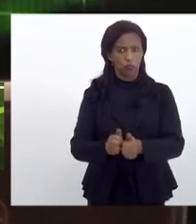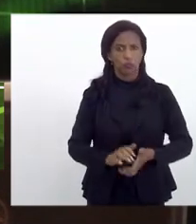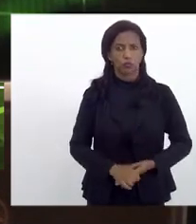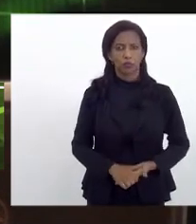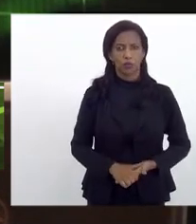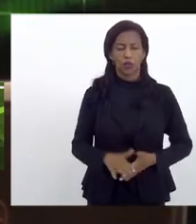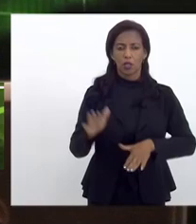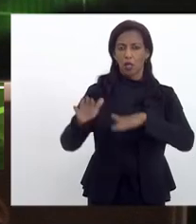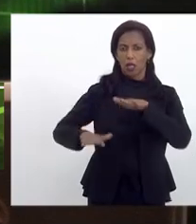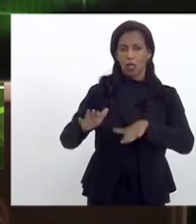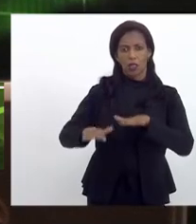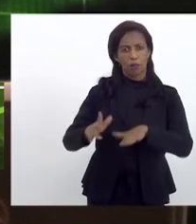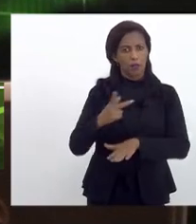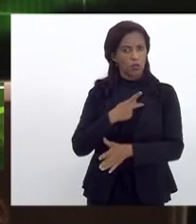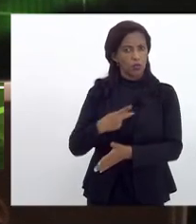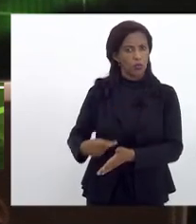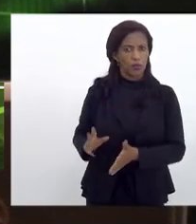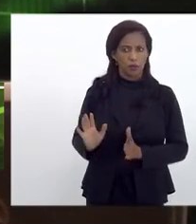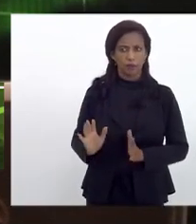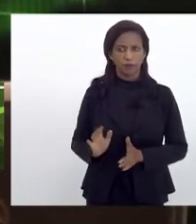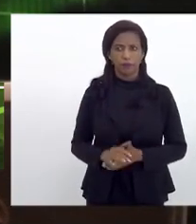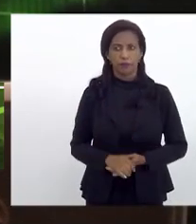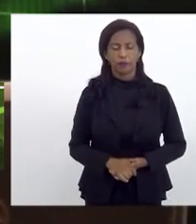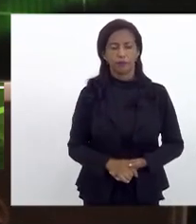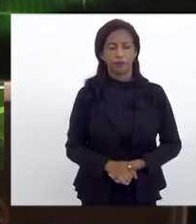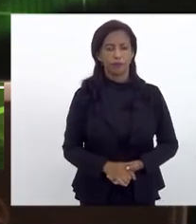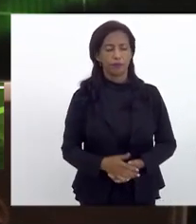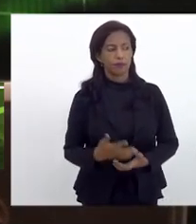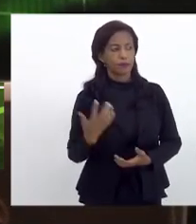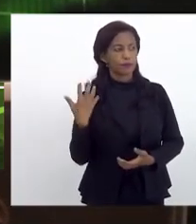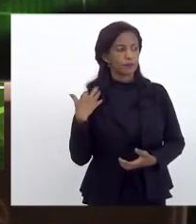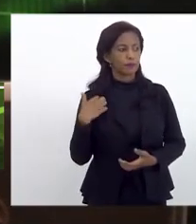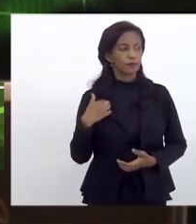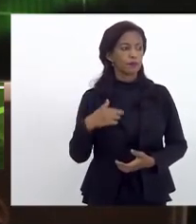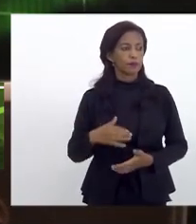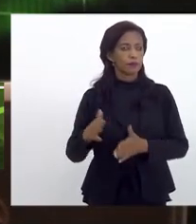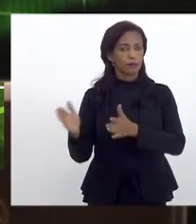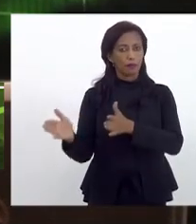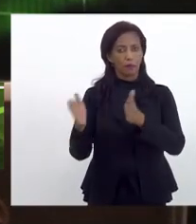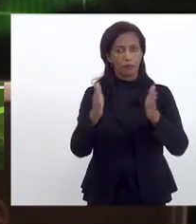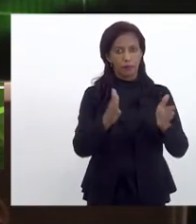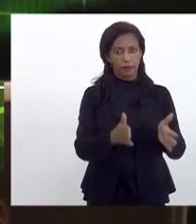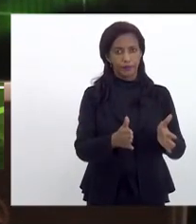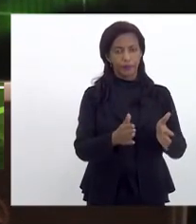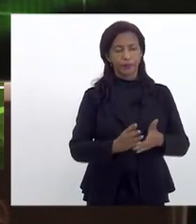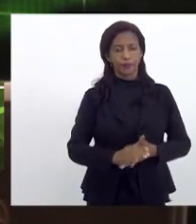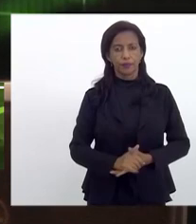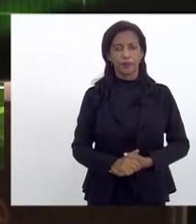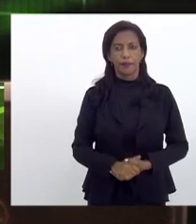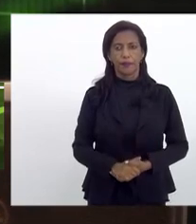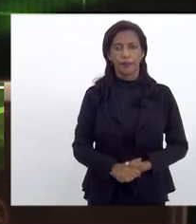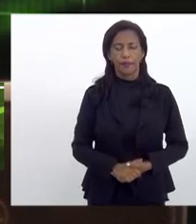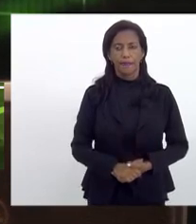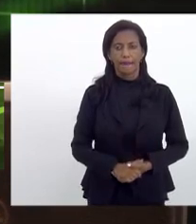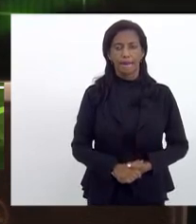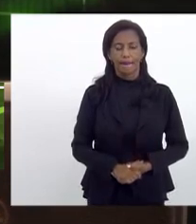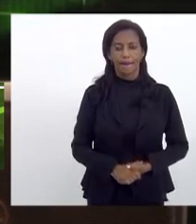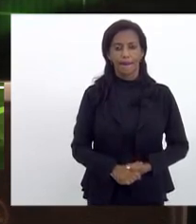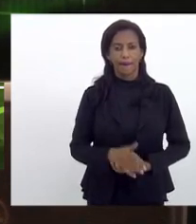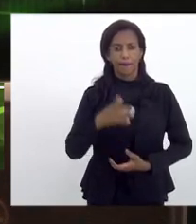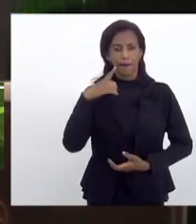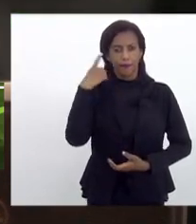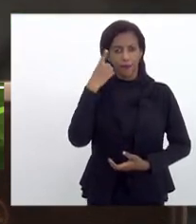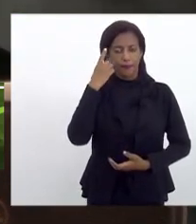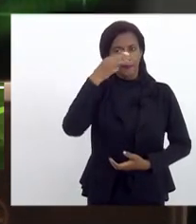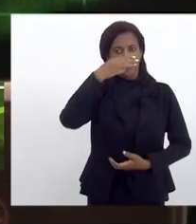Dos afazeres de presidente Então Vamos ao próximo Tá Deputado Márcio